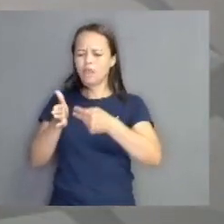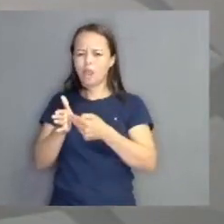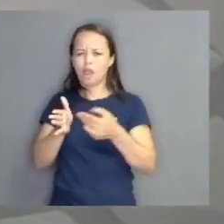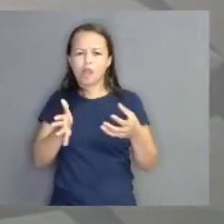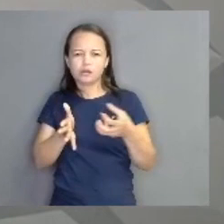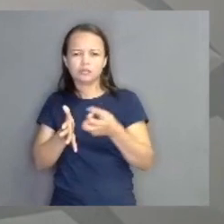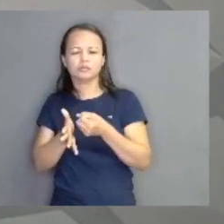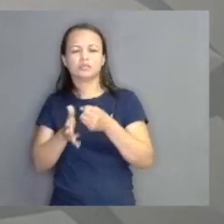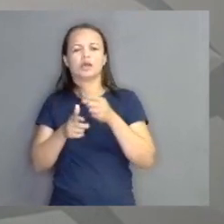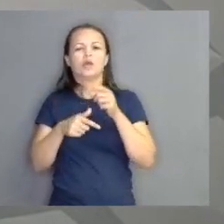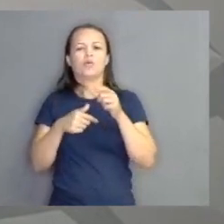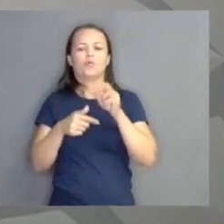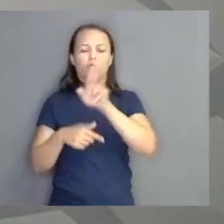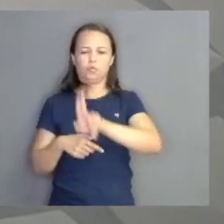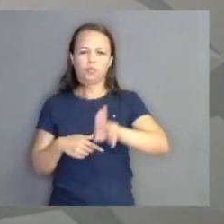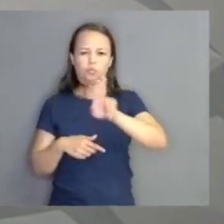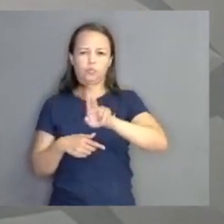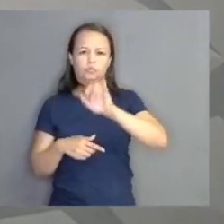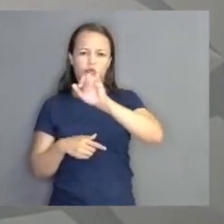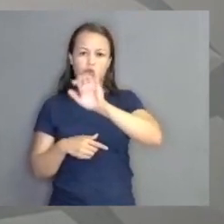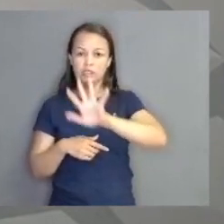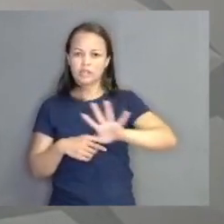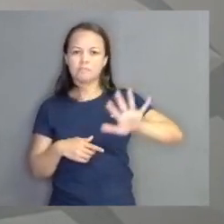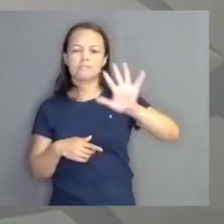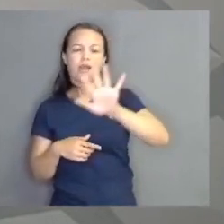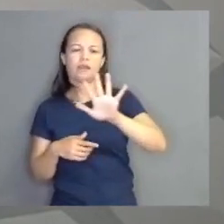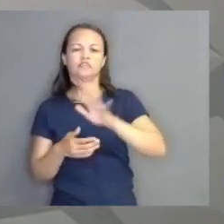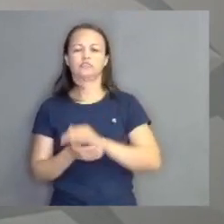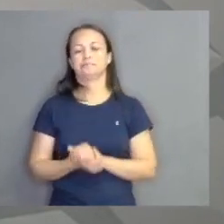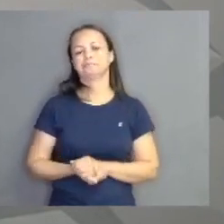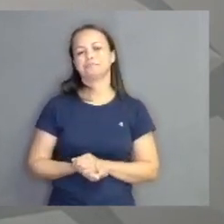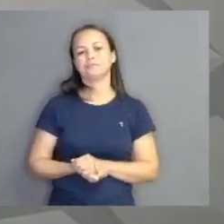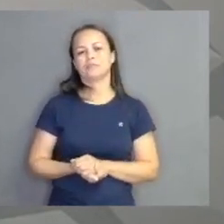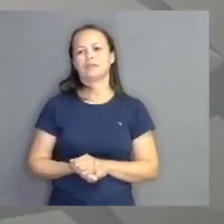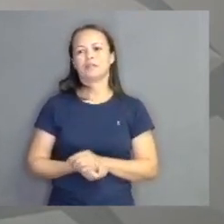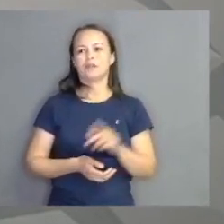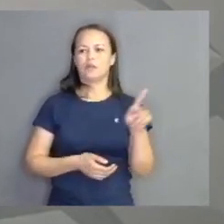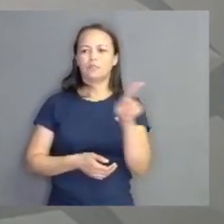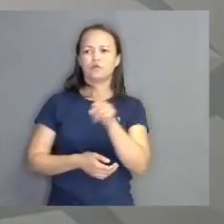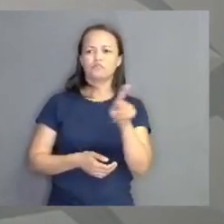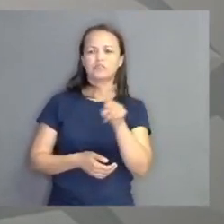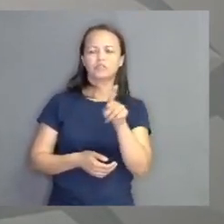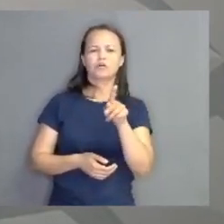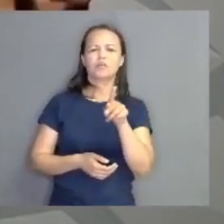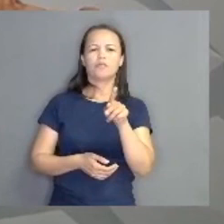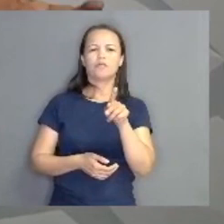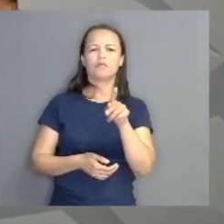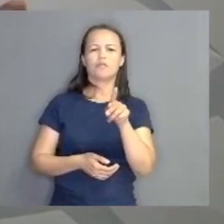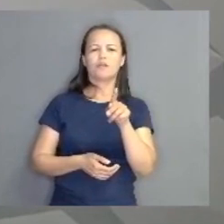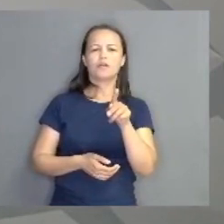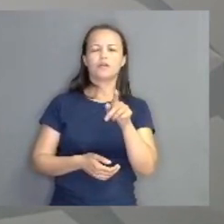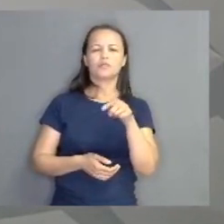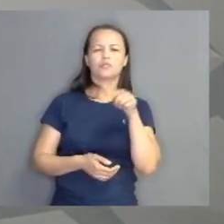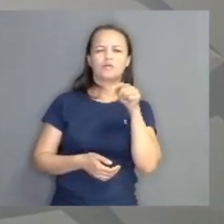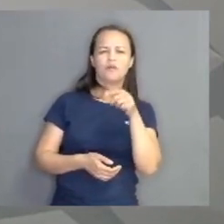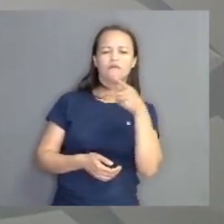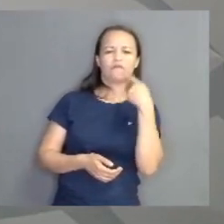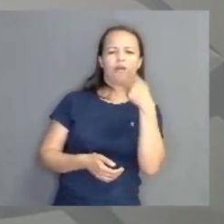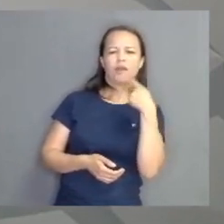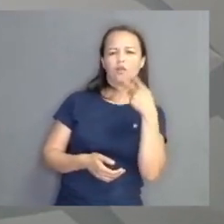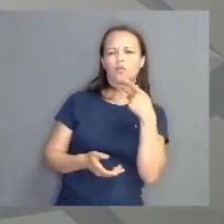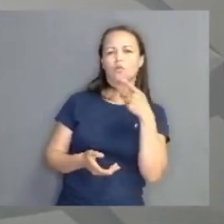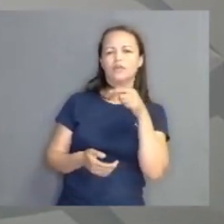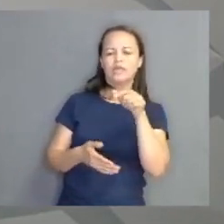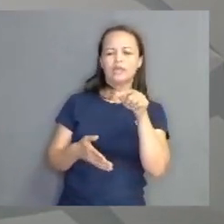de imagens. Professor Flávio, o senhor falou que em determinada época só utilizavam documentos. Agora eu